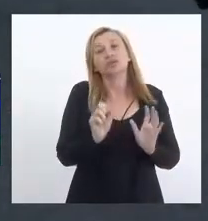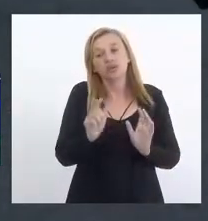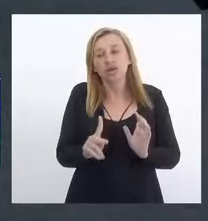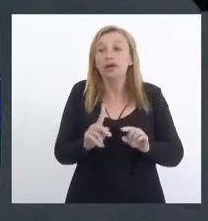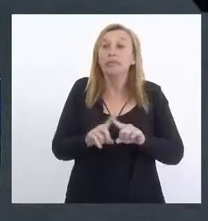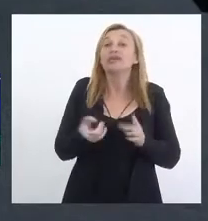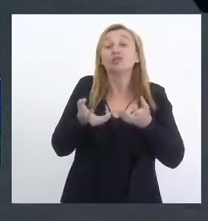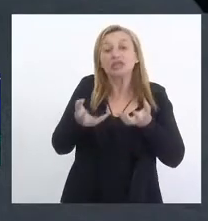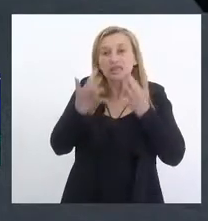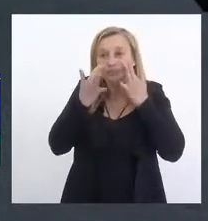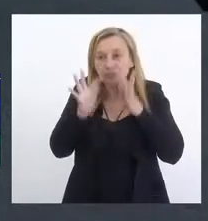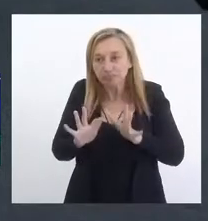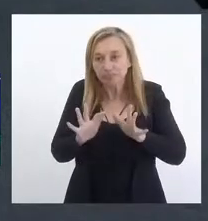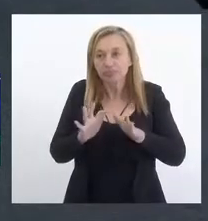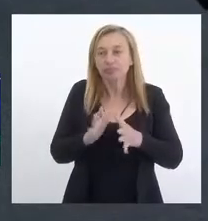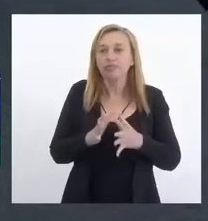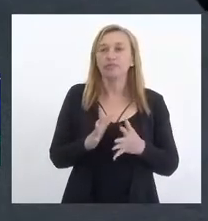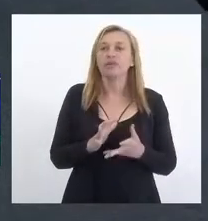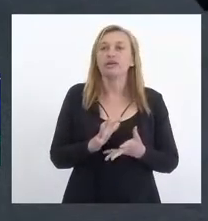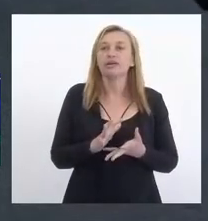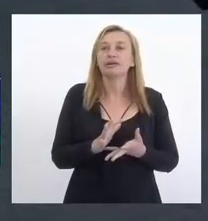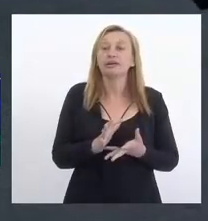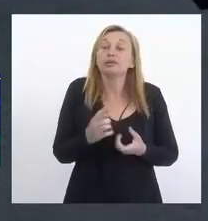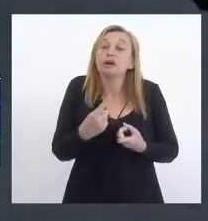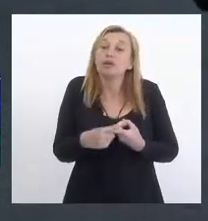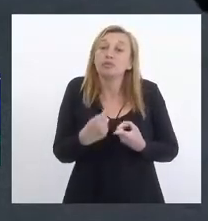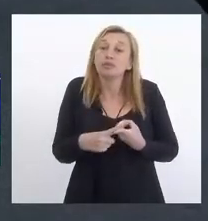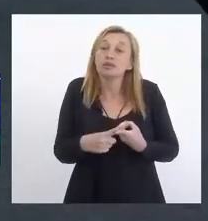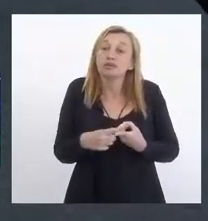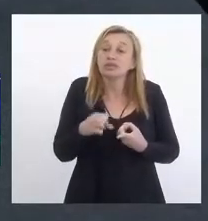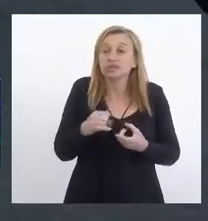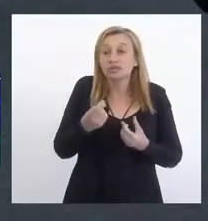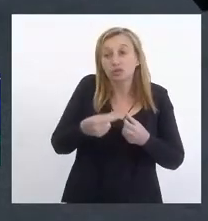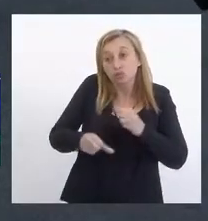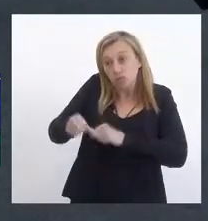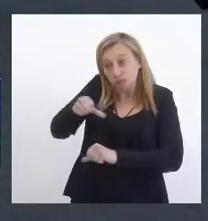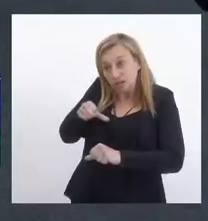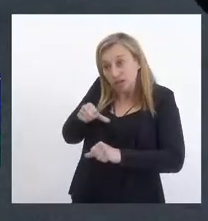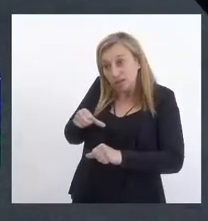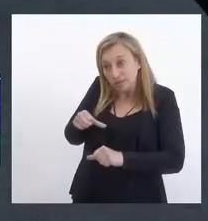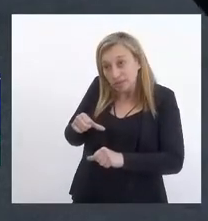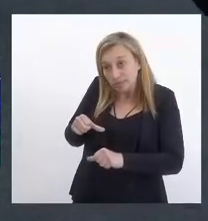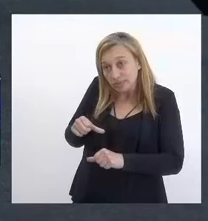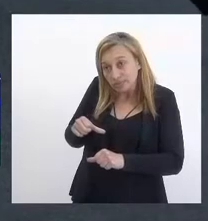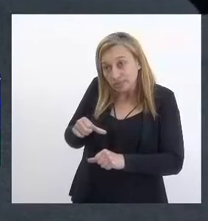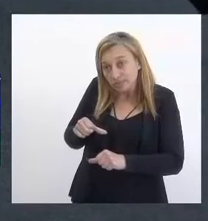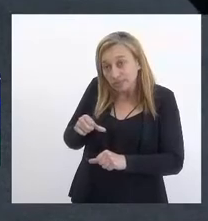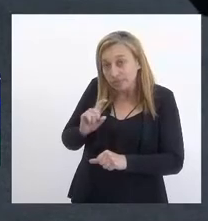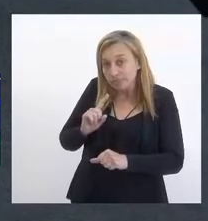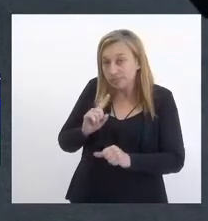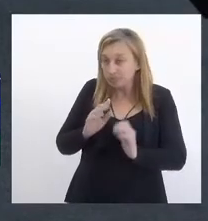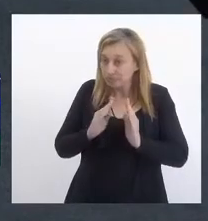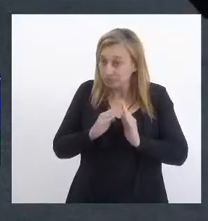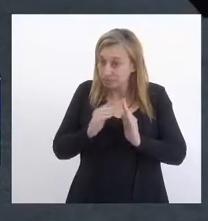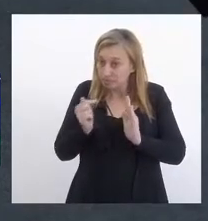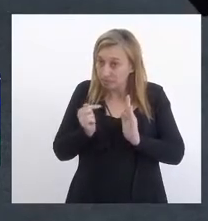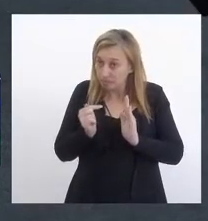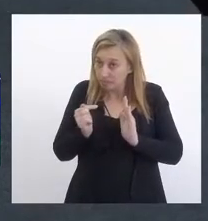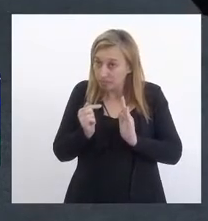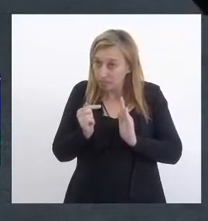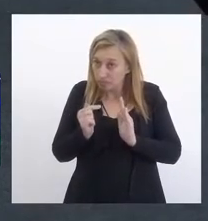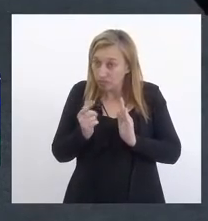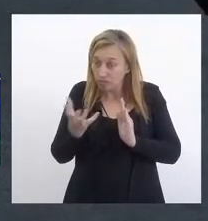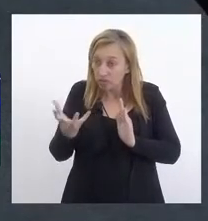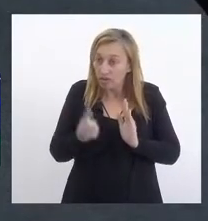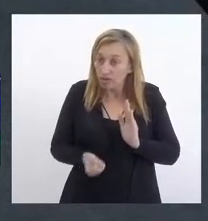eu queria chamar a atenção, porque se fosse ao contrário, esta casa